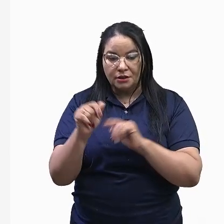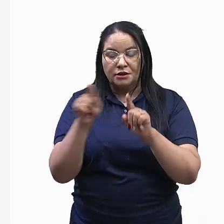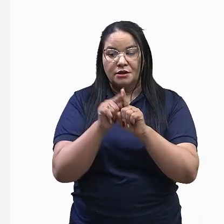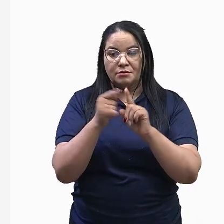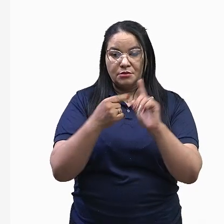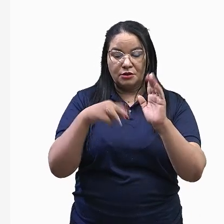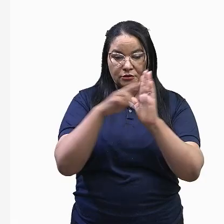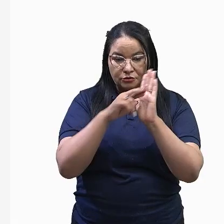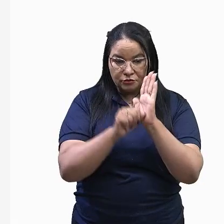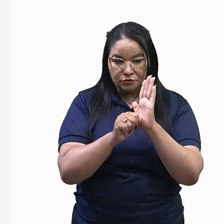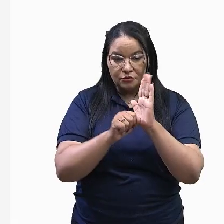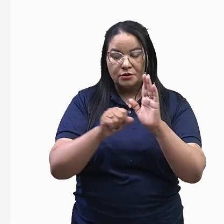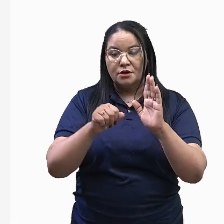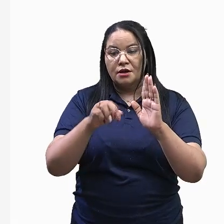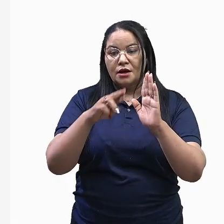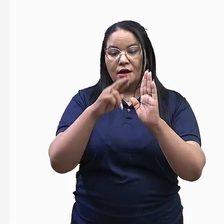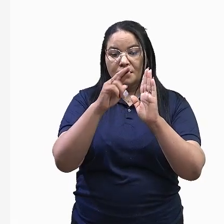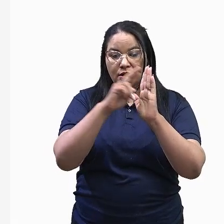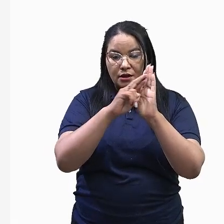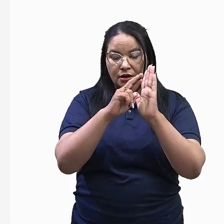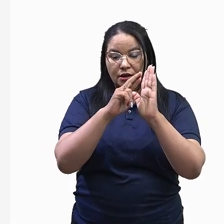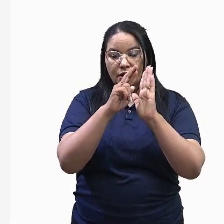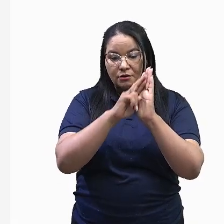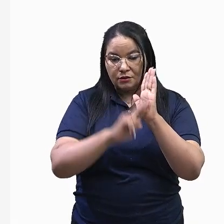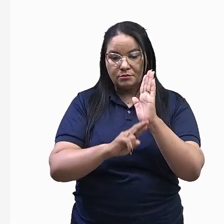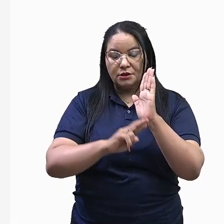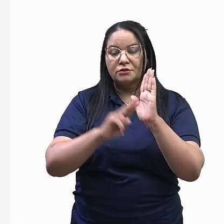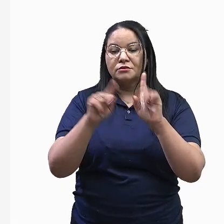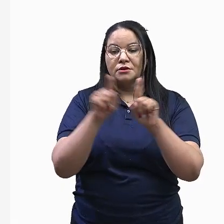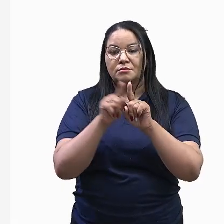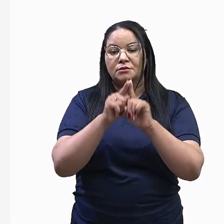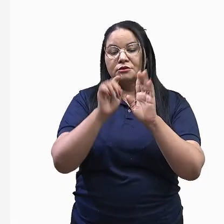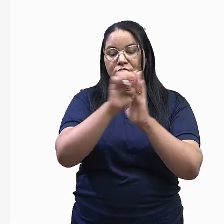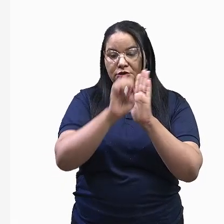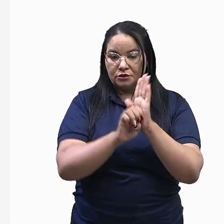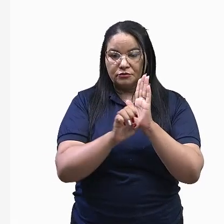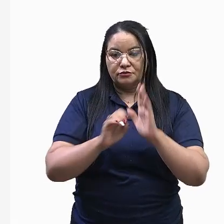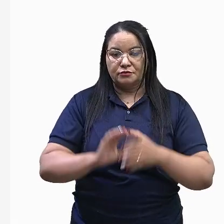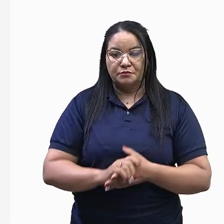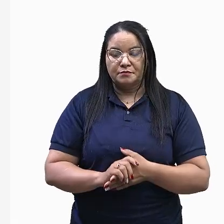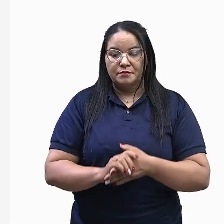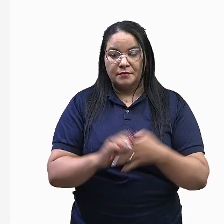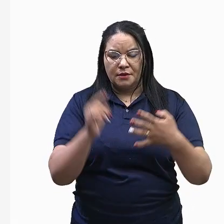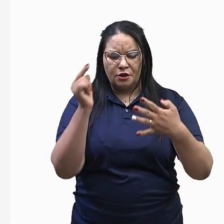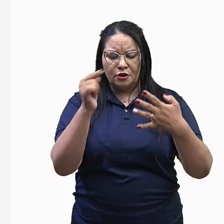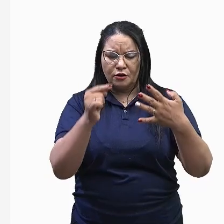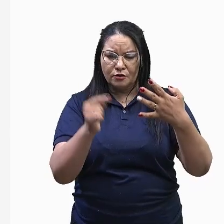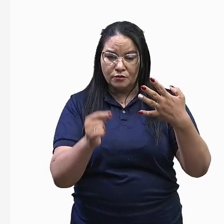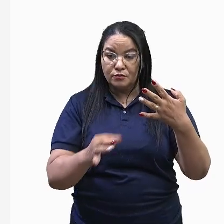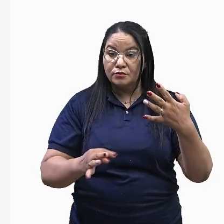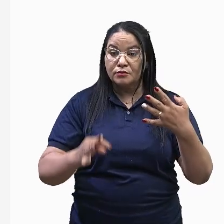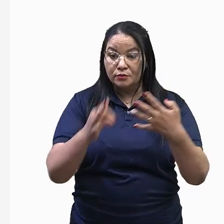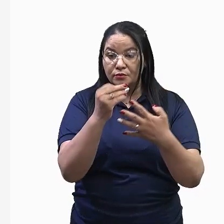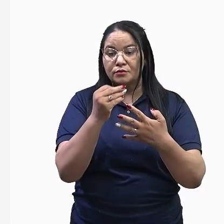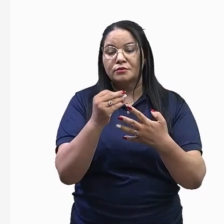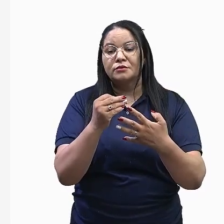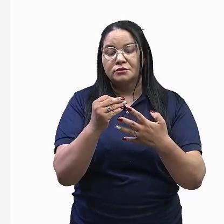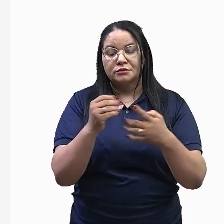resoluções, os regulamentos e os estatutos. Então, observe que todos esses